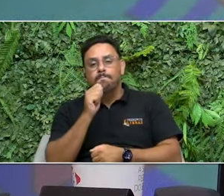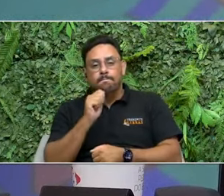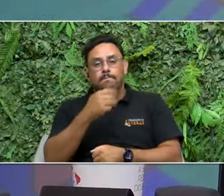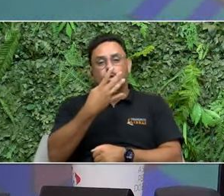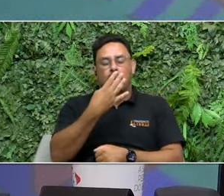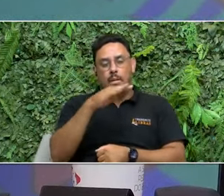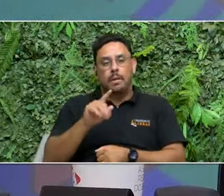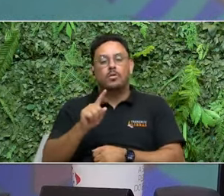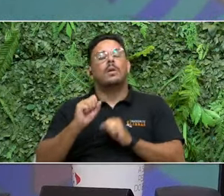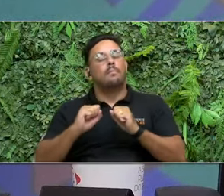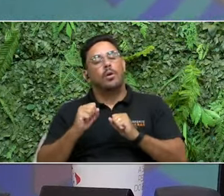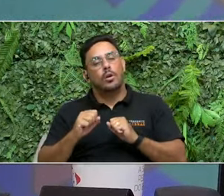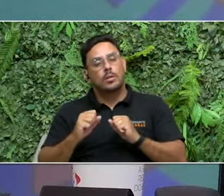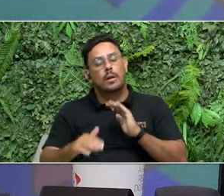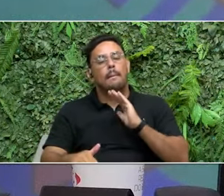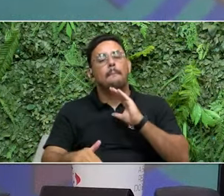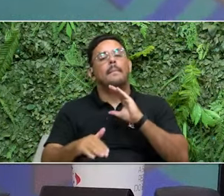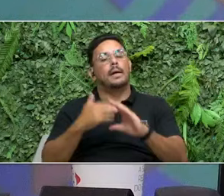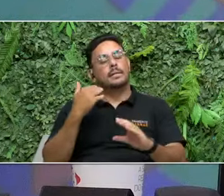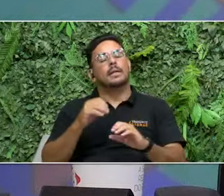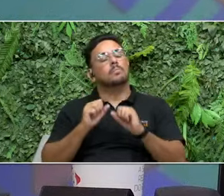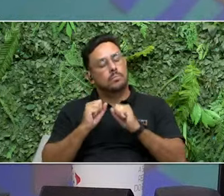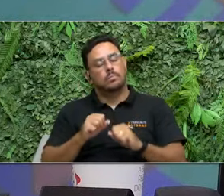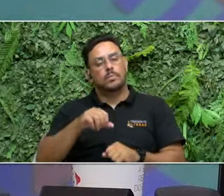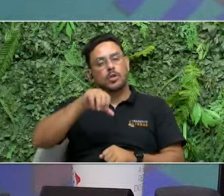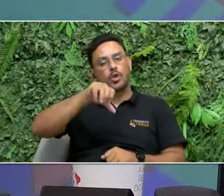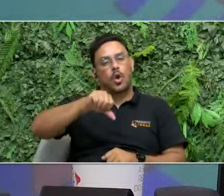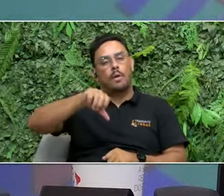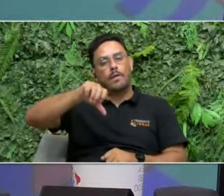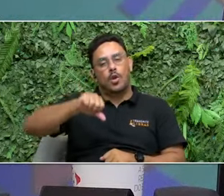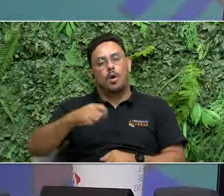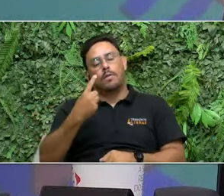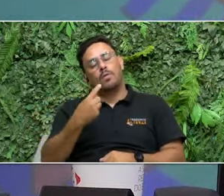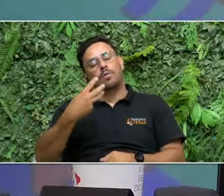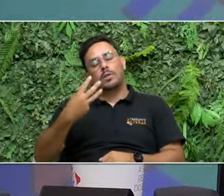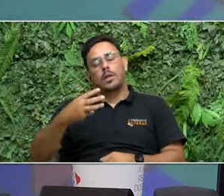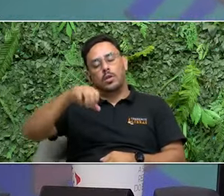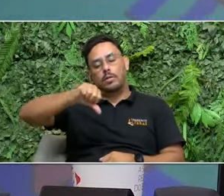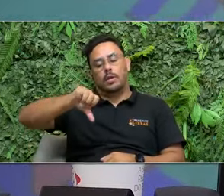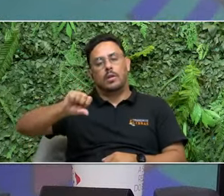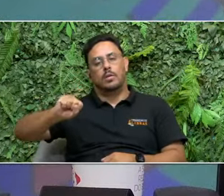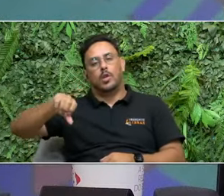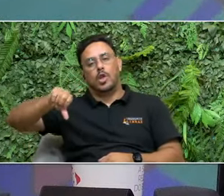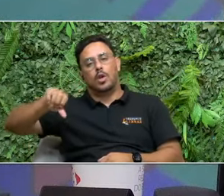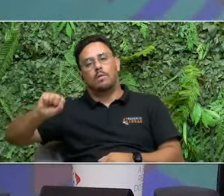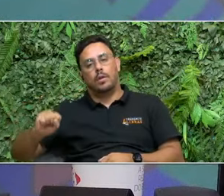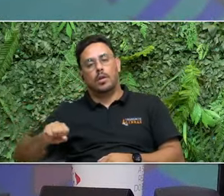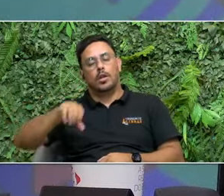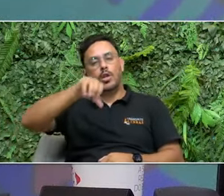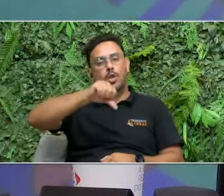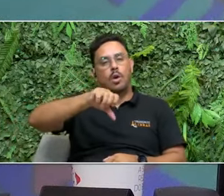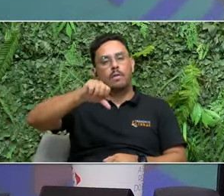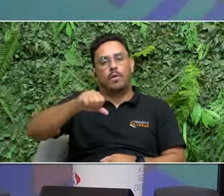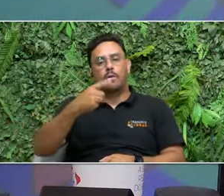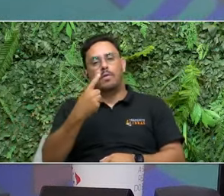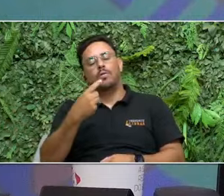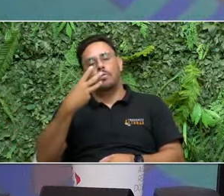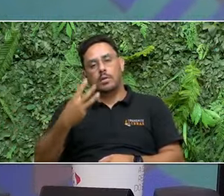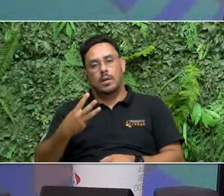da tarde você também pode mandar a sua mensagem 99 316 9898 99 316